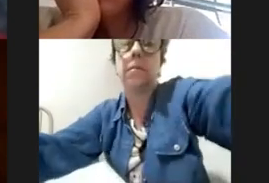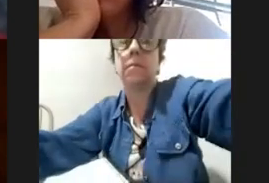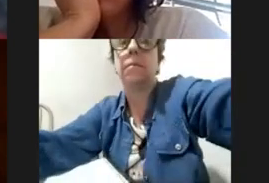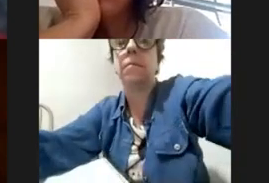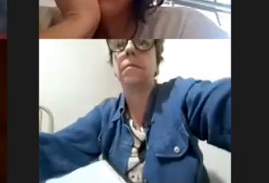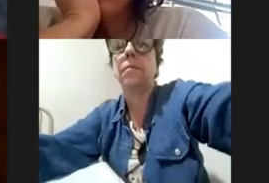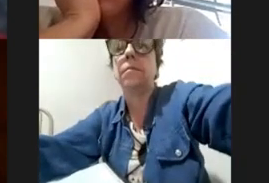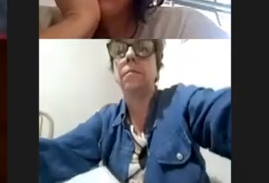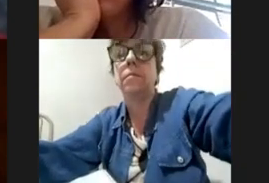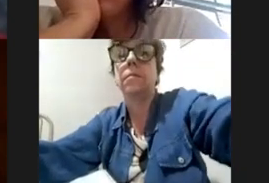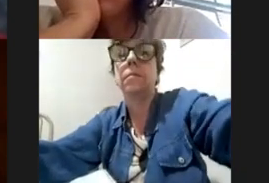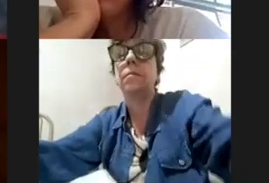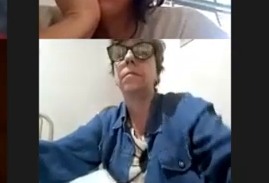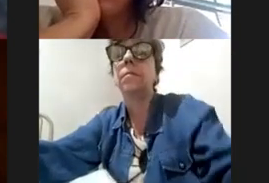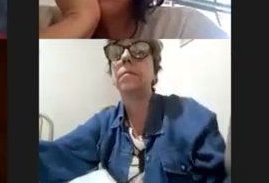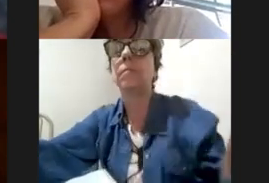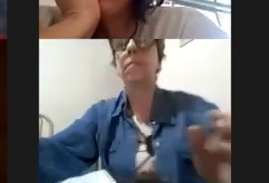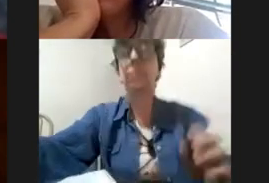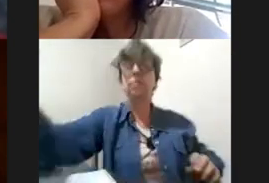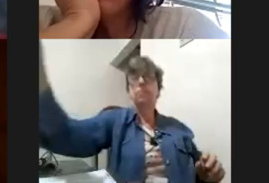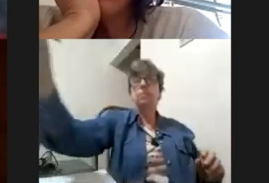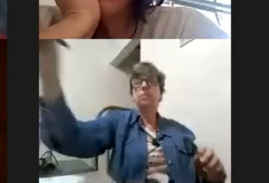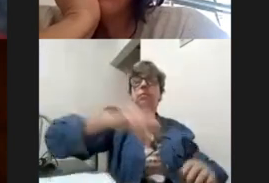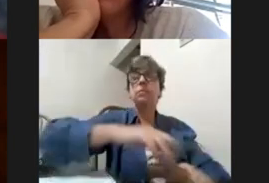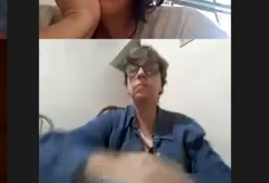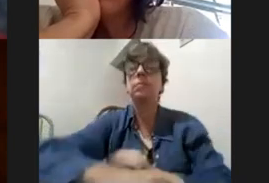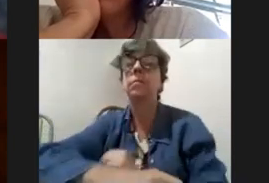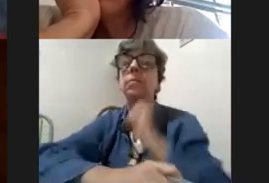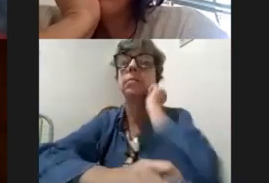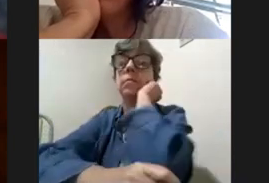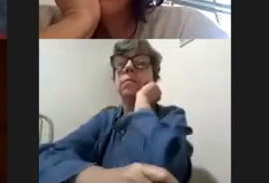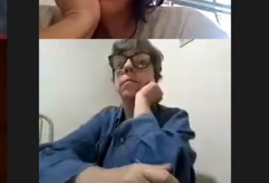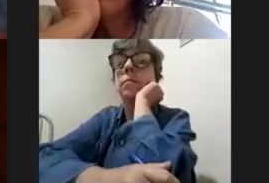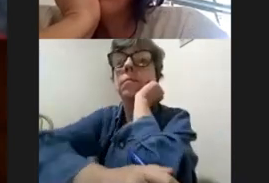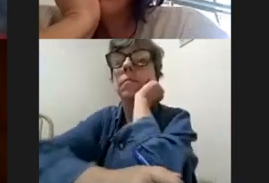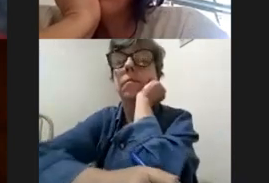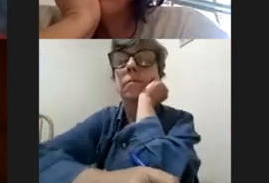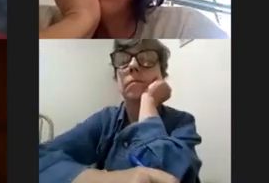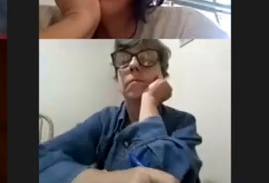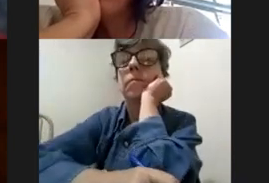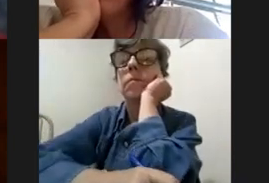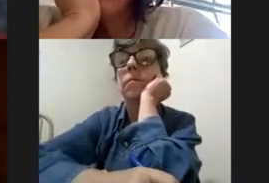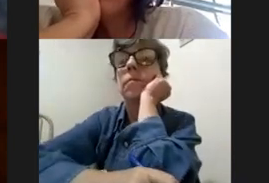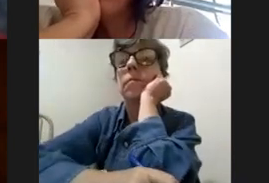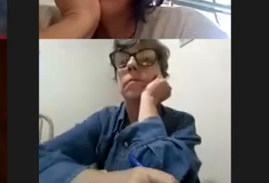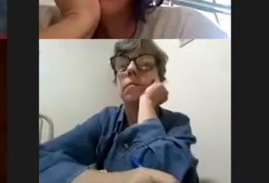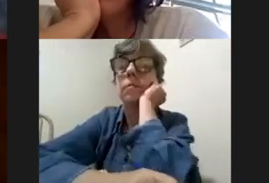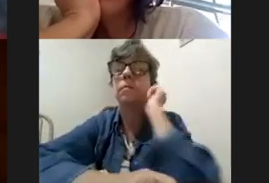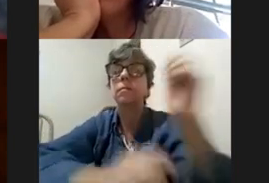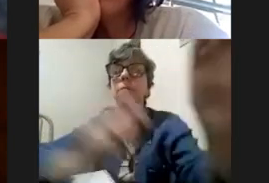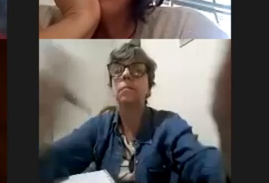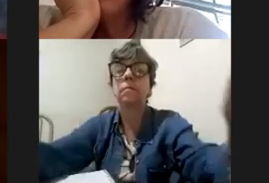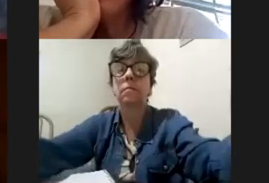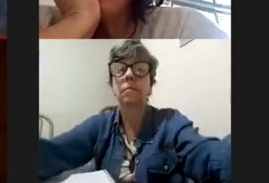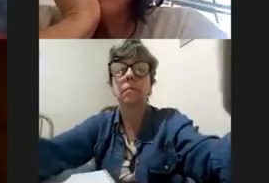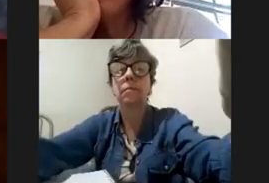Eu não sei, acho que é celular, né? Ah, céu, pensei que fosse coronel ou capitão, Pepe.